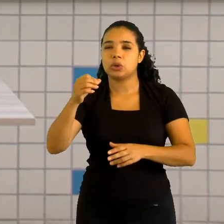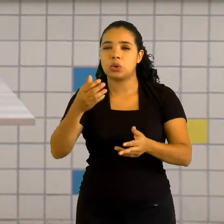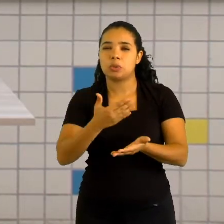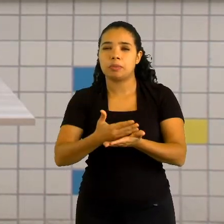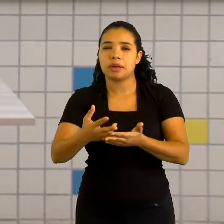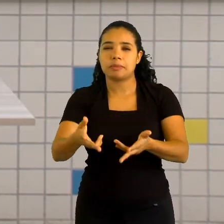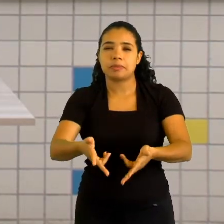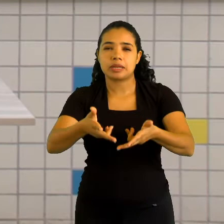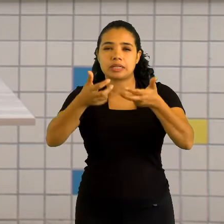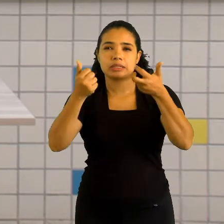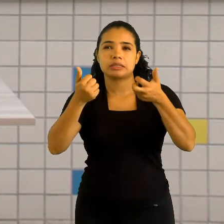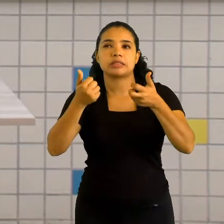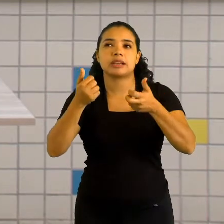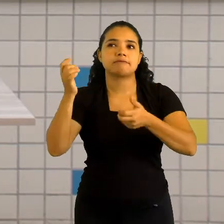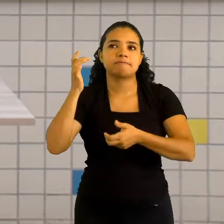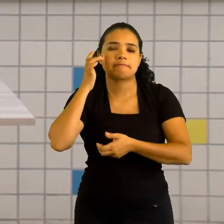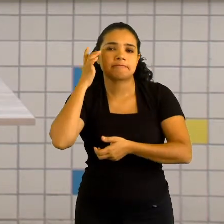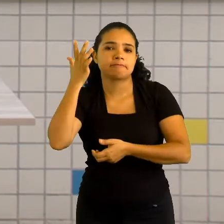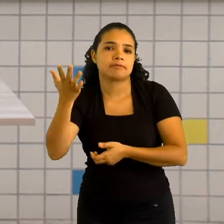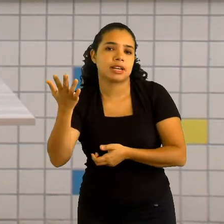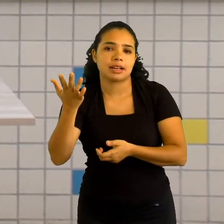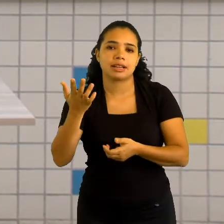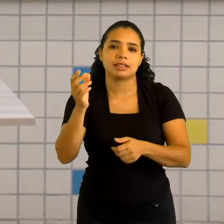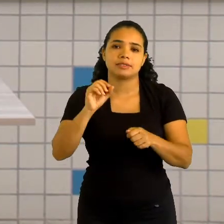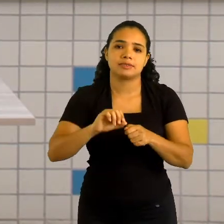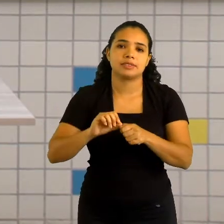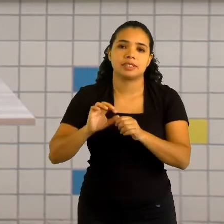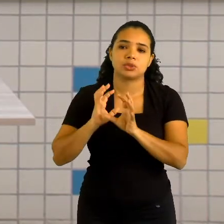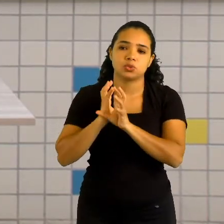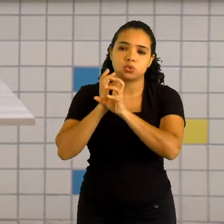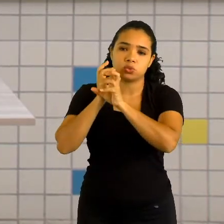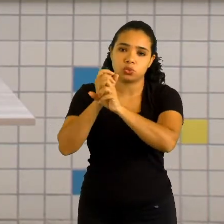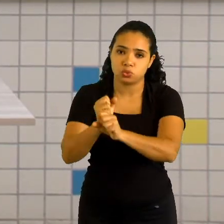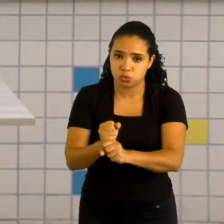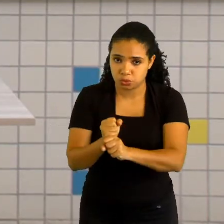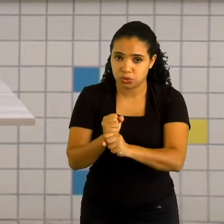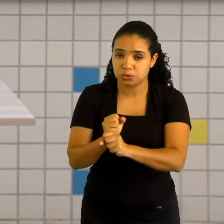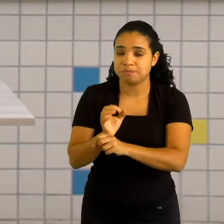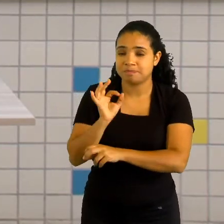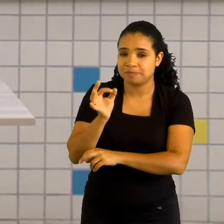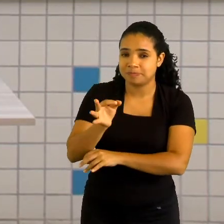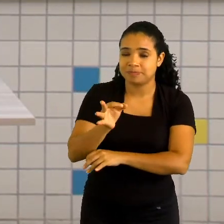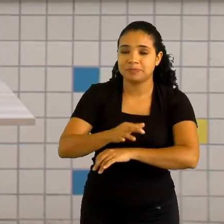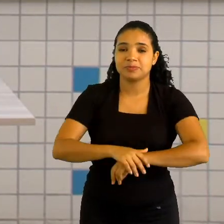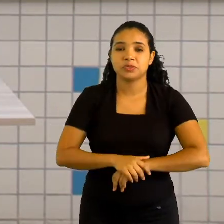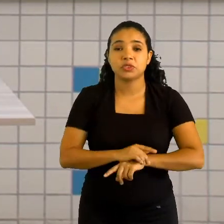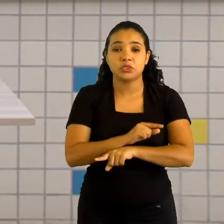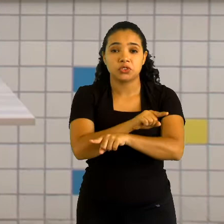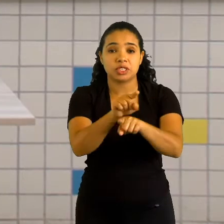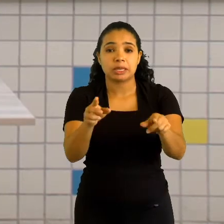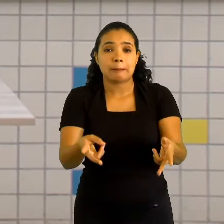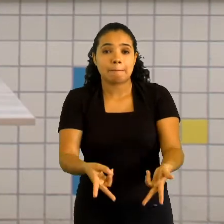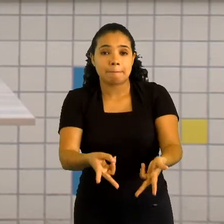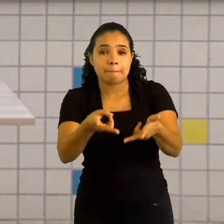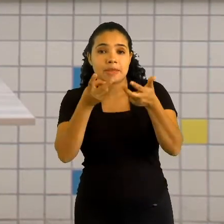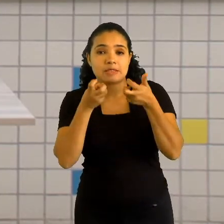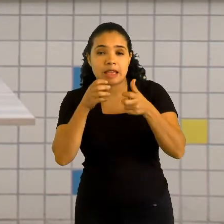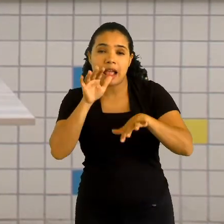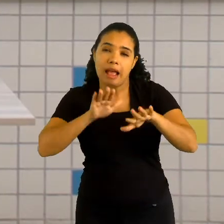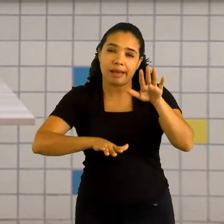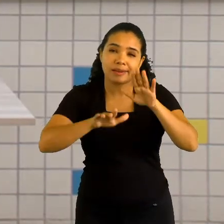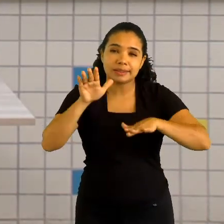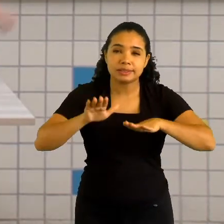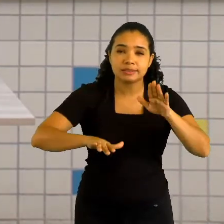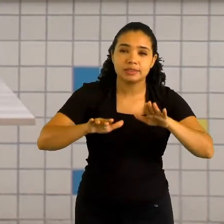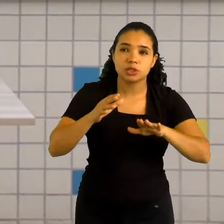perceber o tanto que é fácil fazer essas operações, né? Vocês podem perceber que, às vezes, vocês vão ver